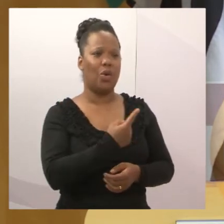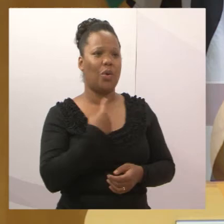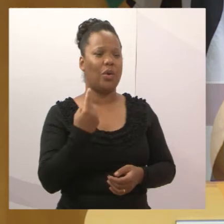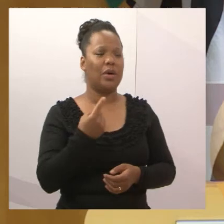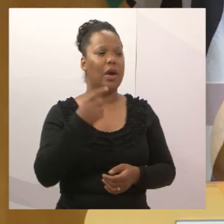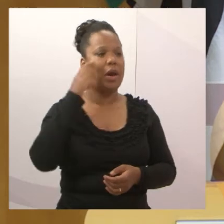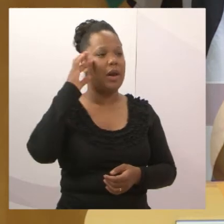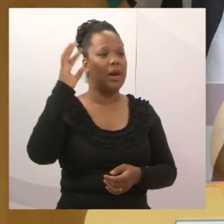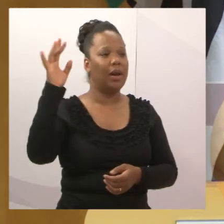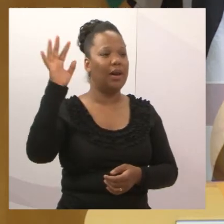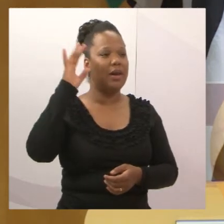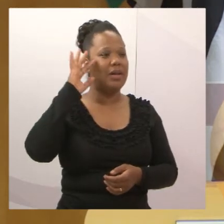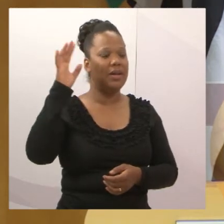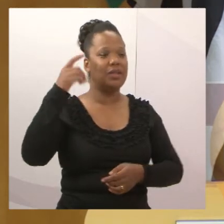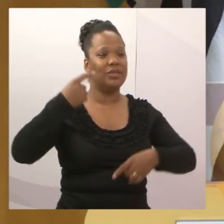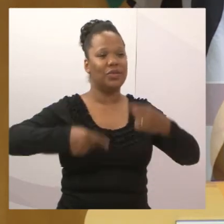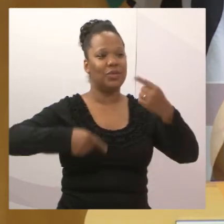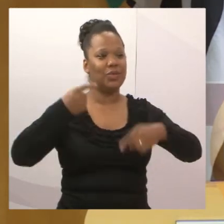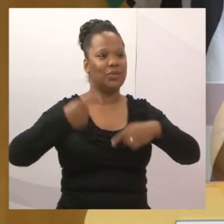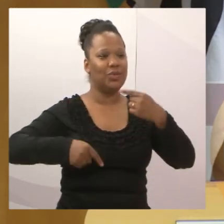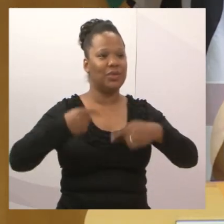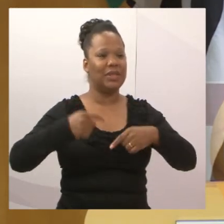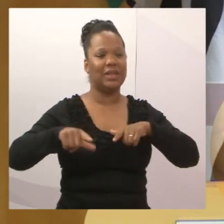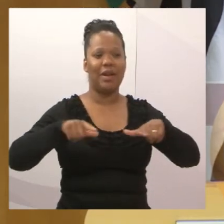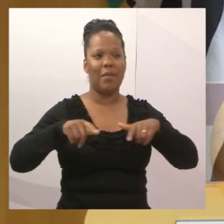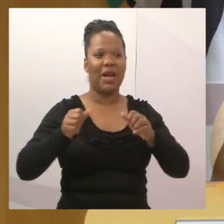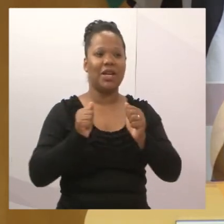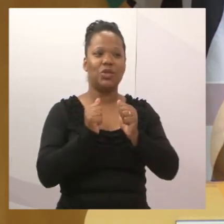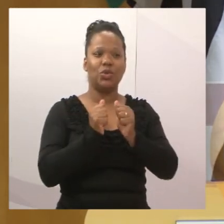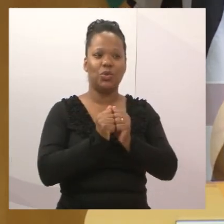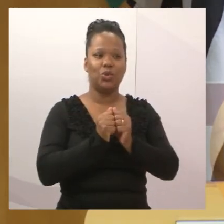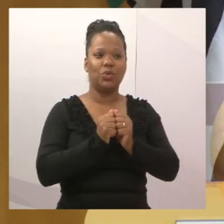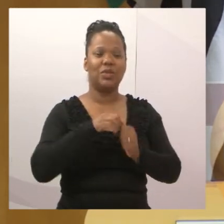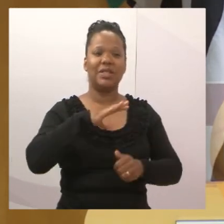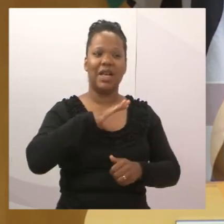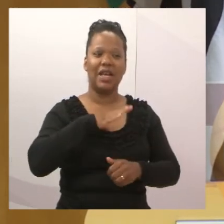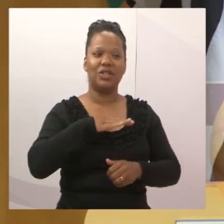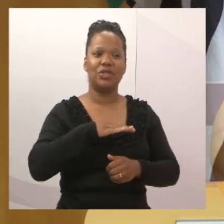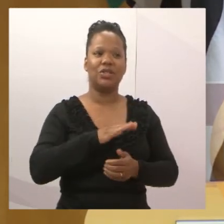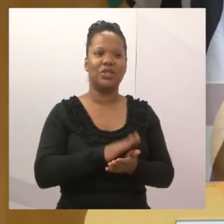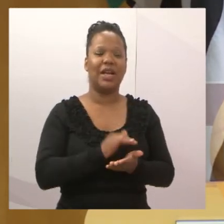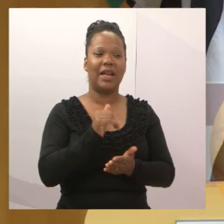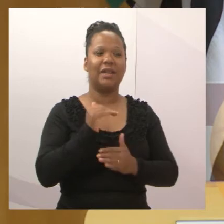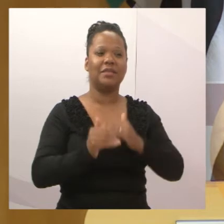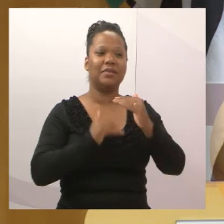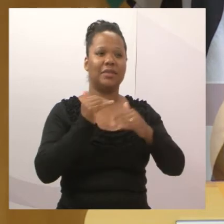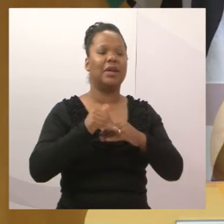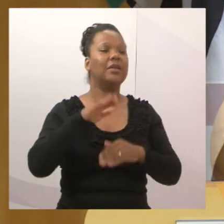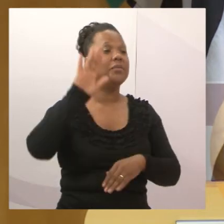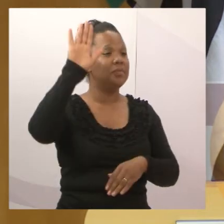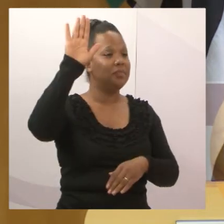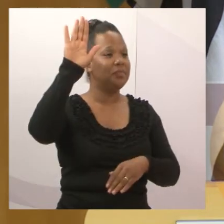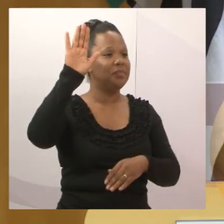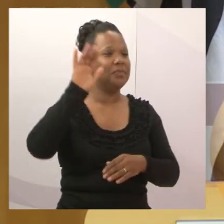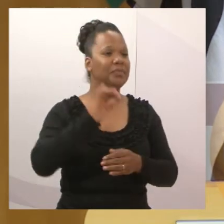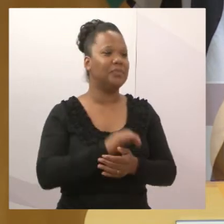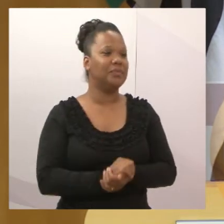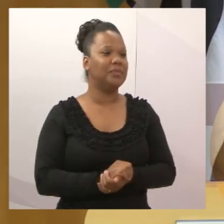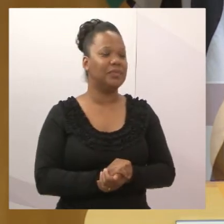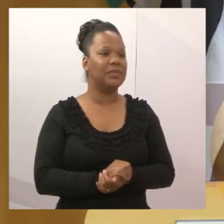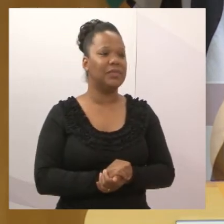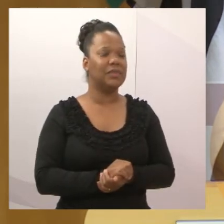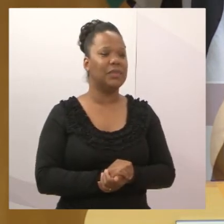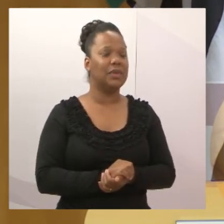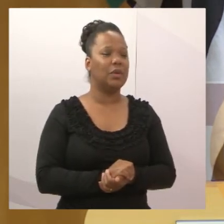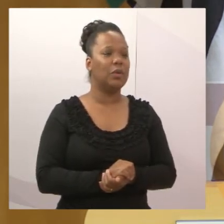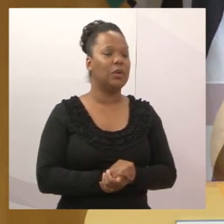a refletir e começar a discutir e trabalhar junto para que Jacareí avance cada vez mais. Pois não, vereador? Vereador Paulinho, desde que eu